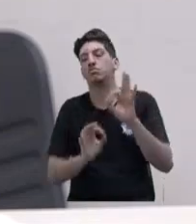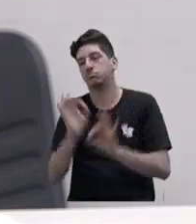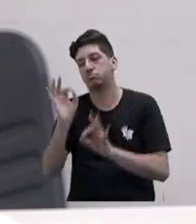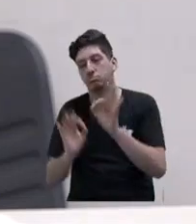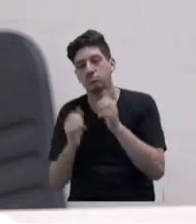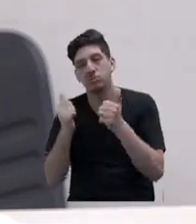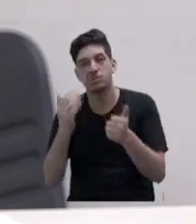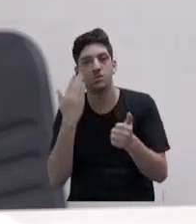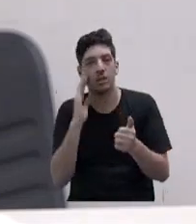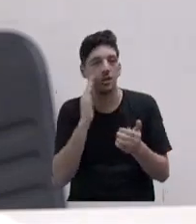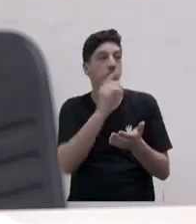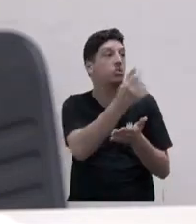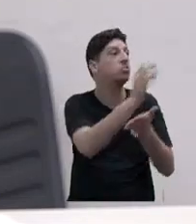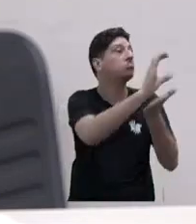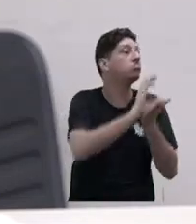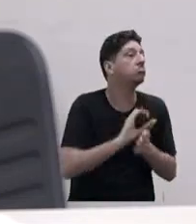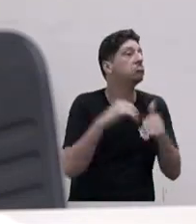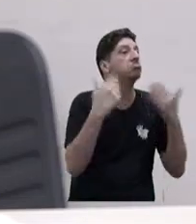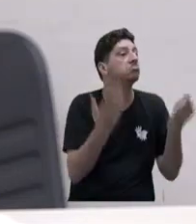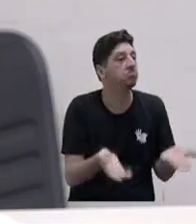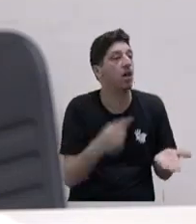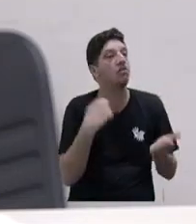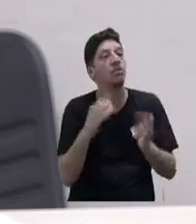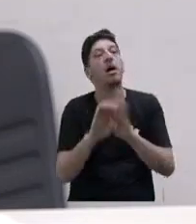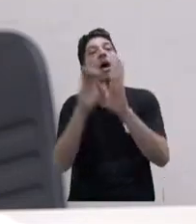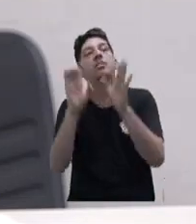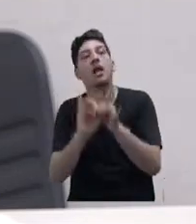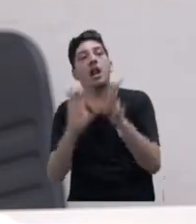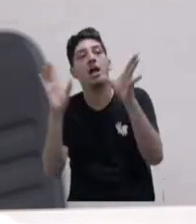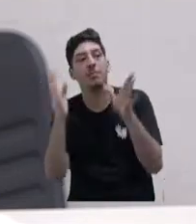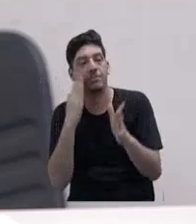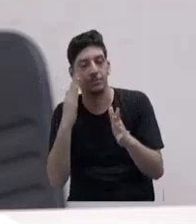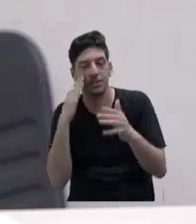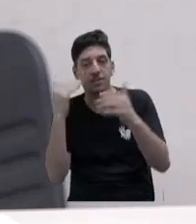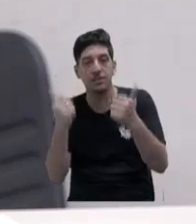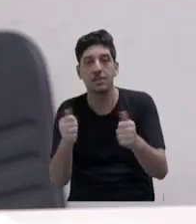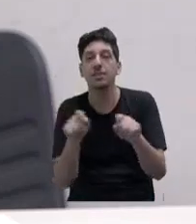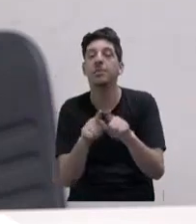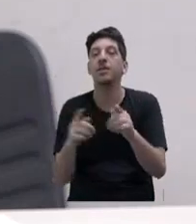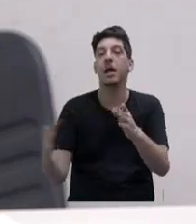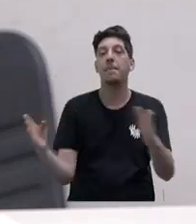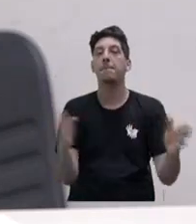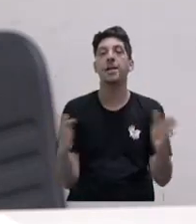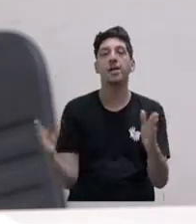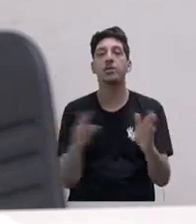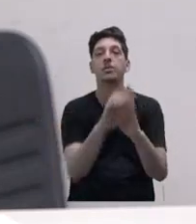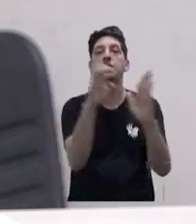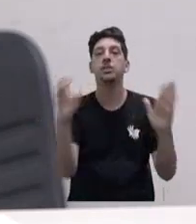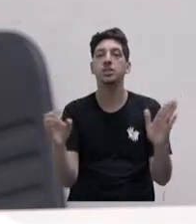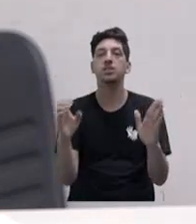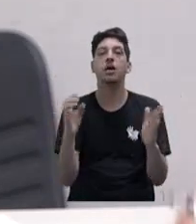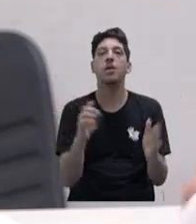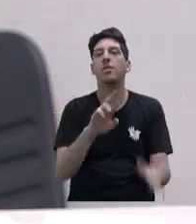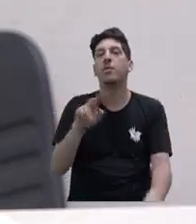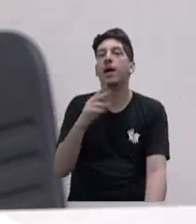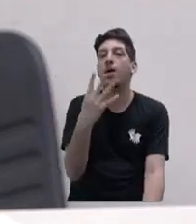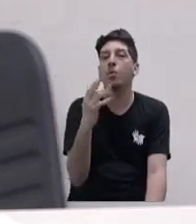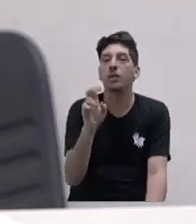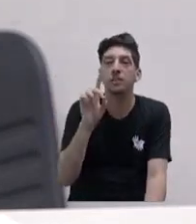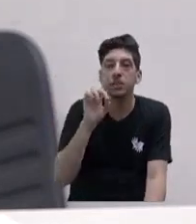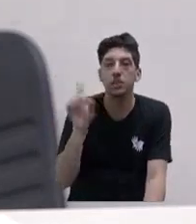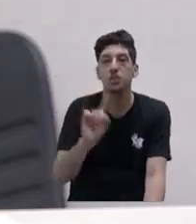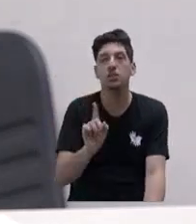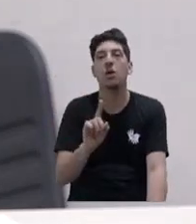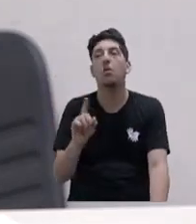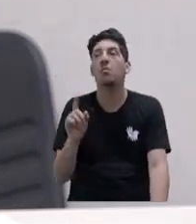abra os editais, para que a gente vai tentar que ele fique aberto por um tempo, não de 45 dias, mas um